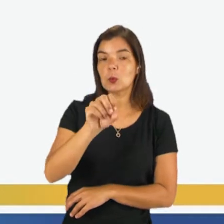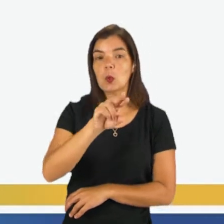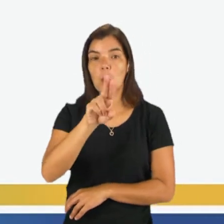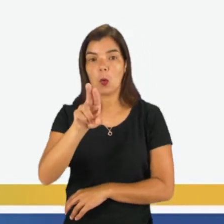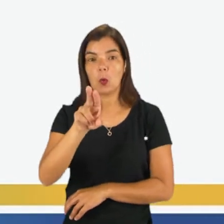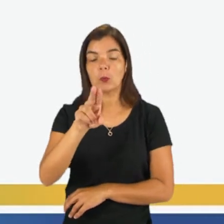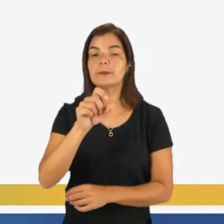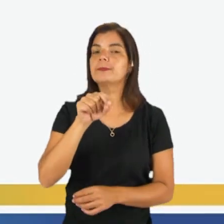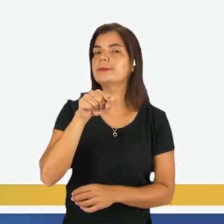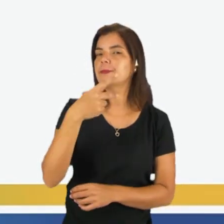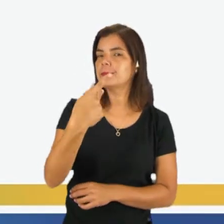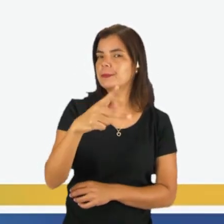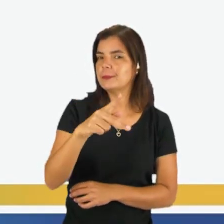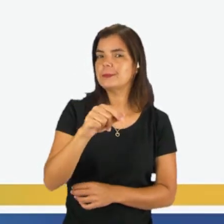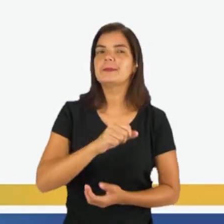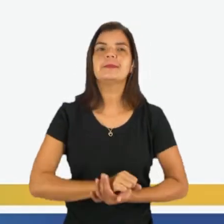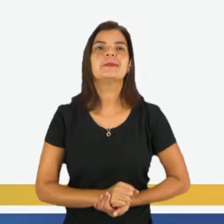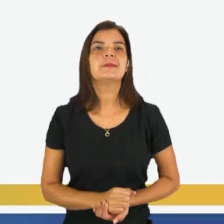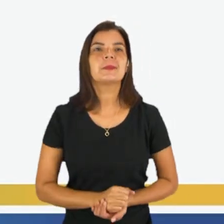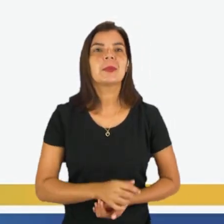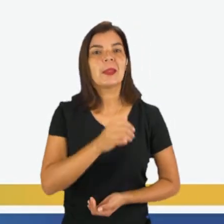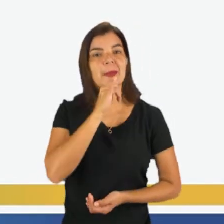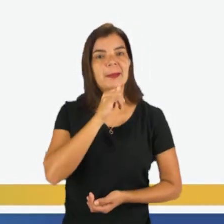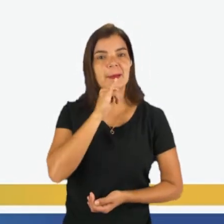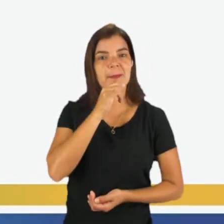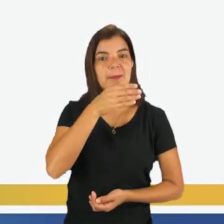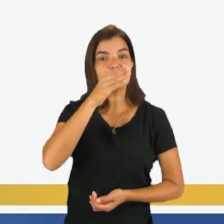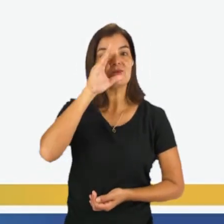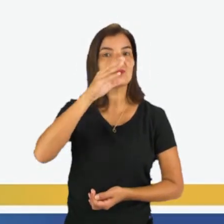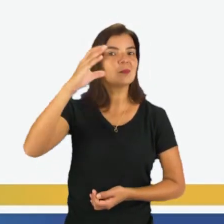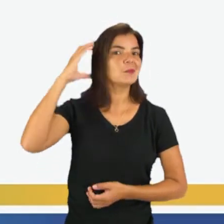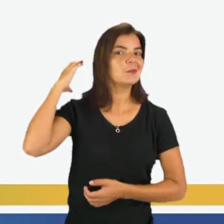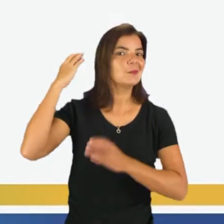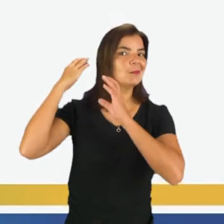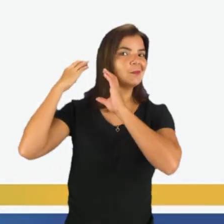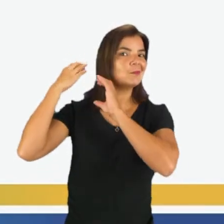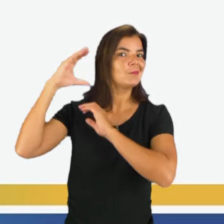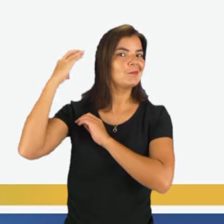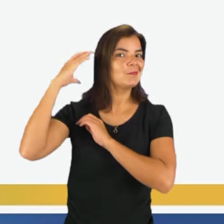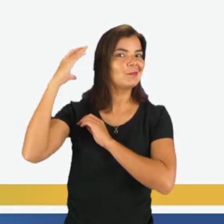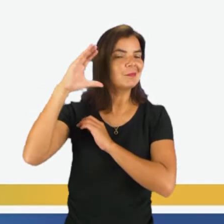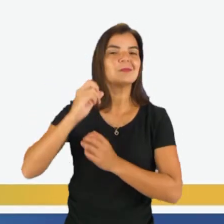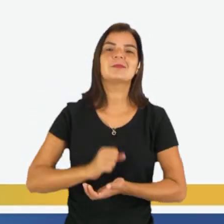tu, você. Exemplo: beba Coca-Cola.